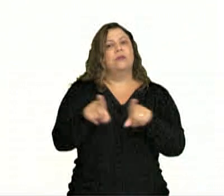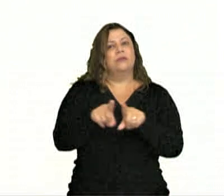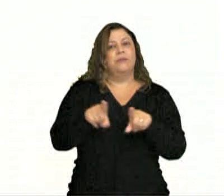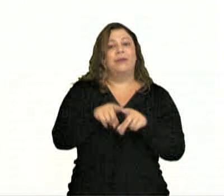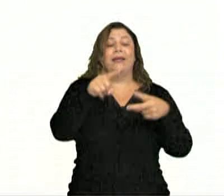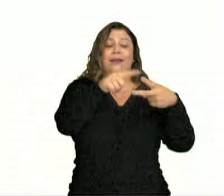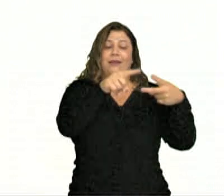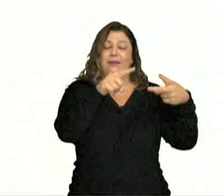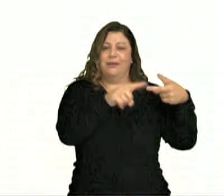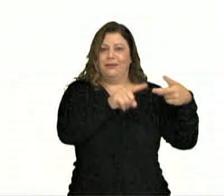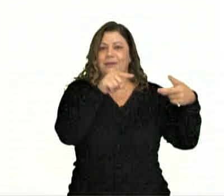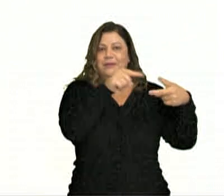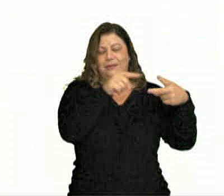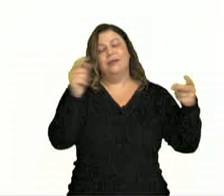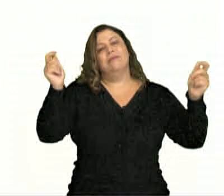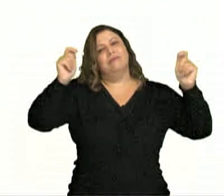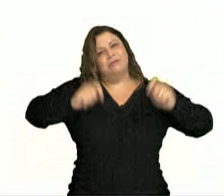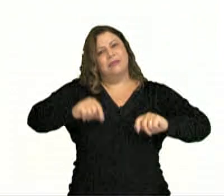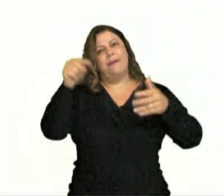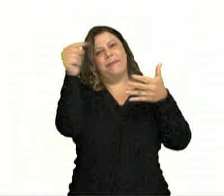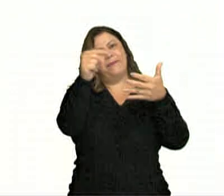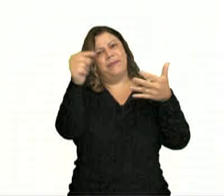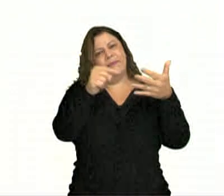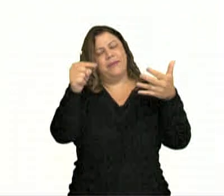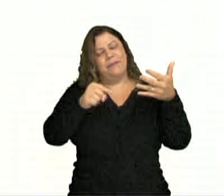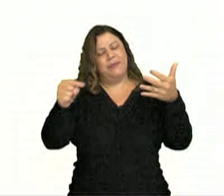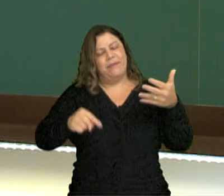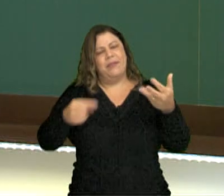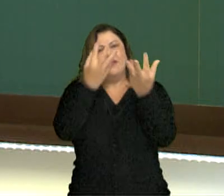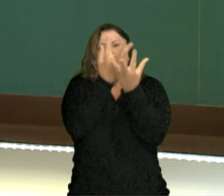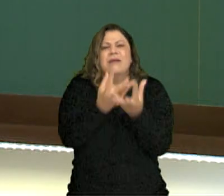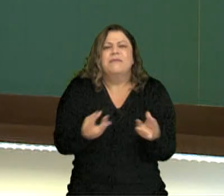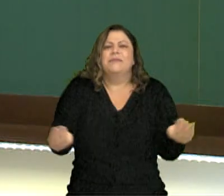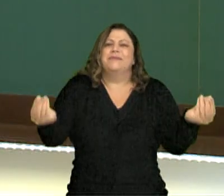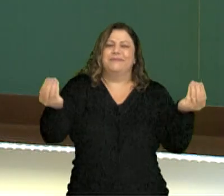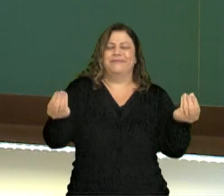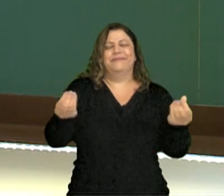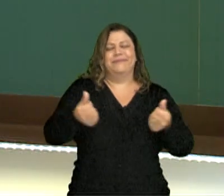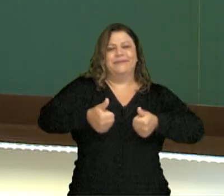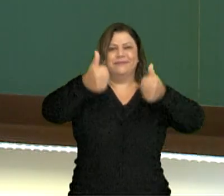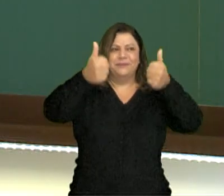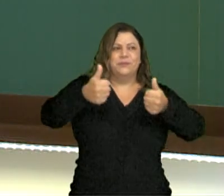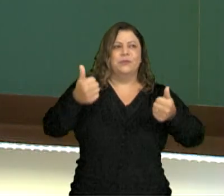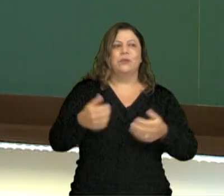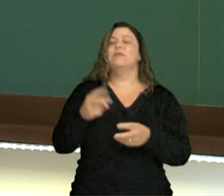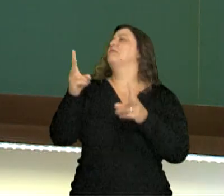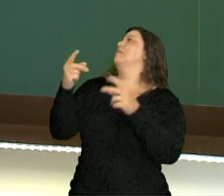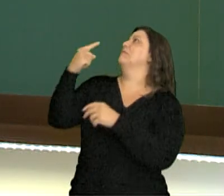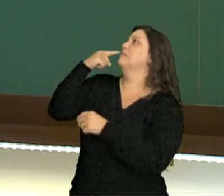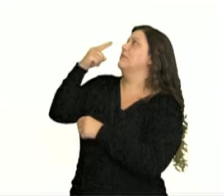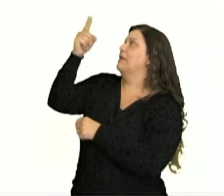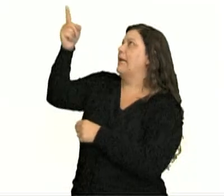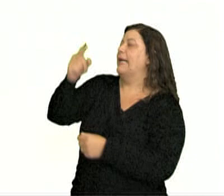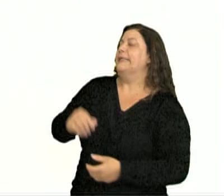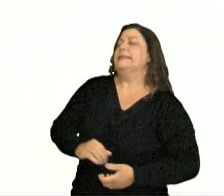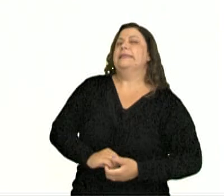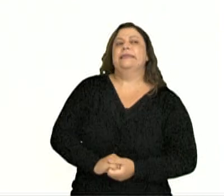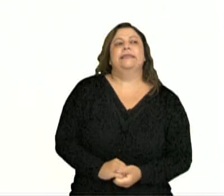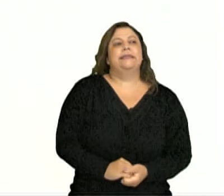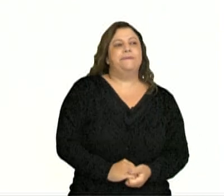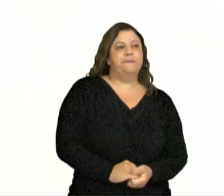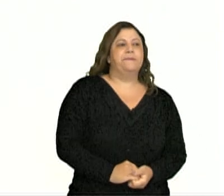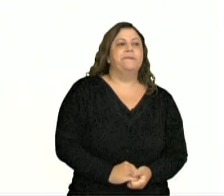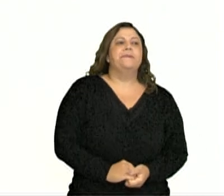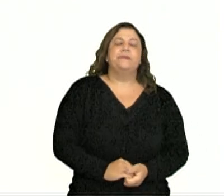práticas proporcionam vários benefícios aos seus praticantes. Aqui eu deixo para vocês